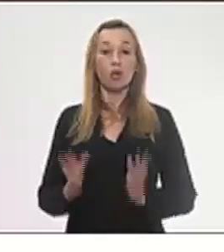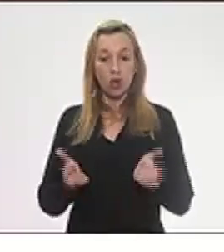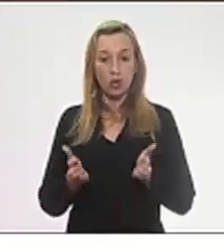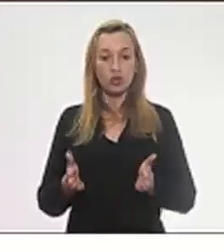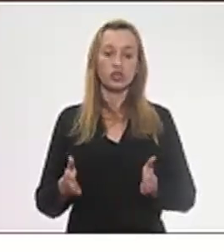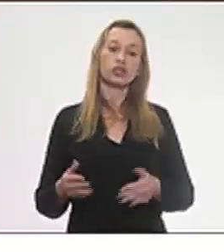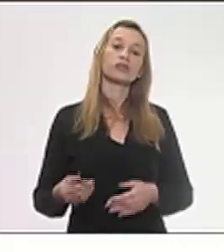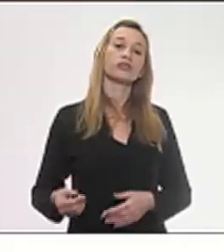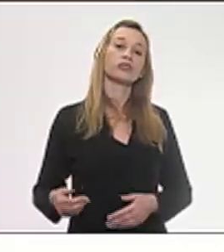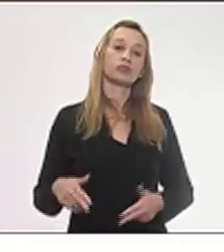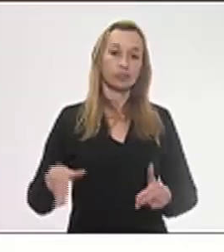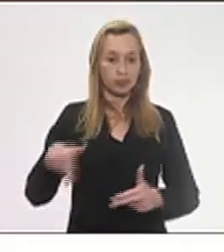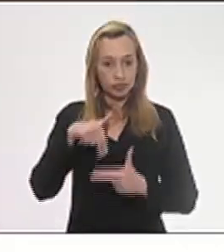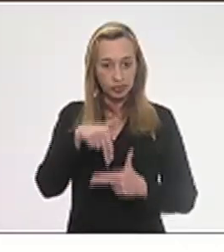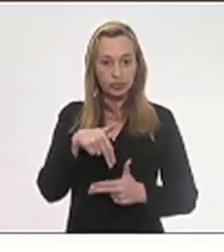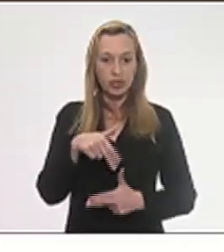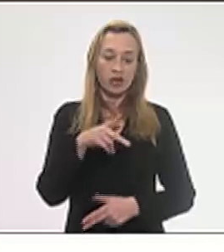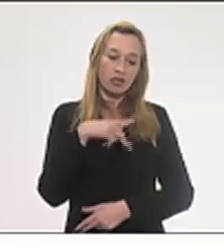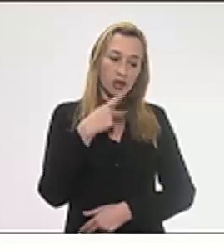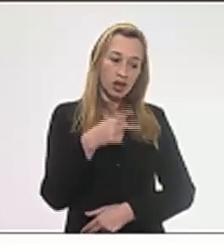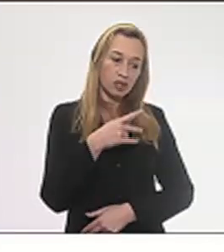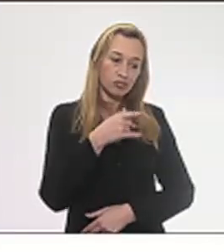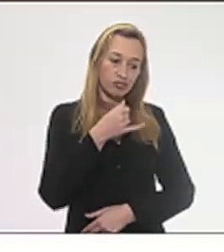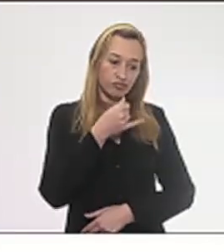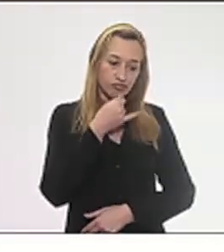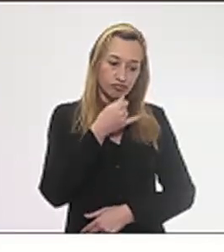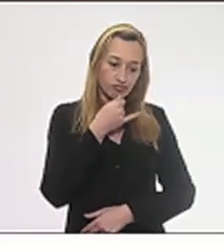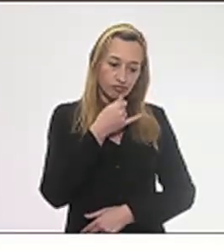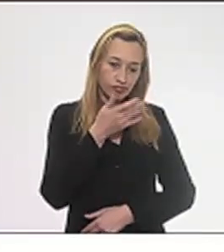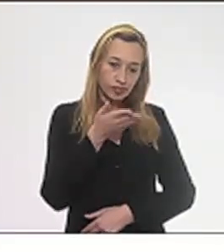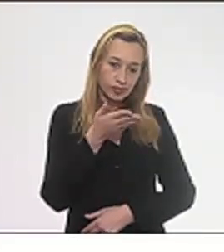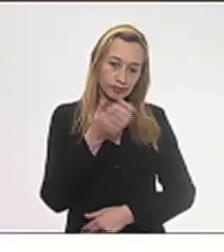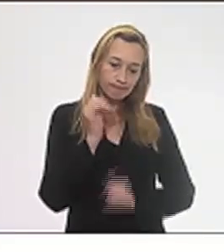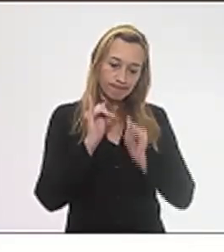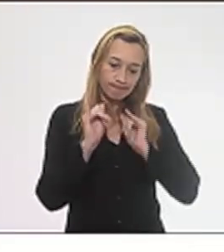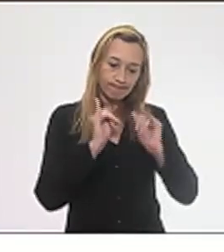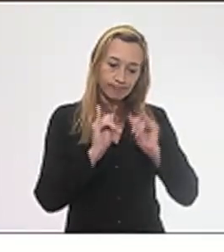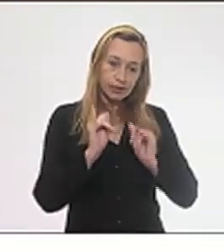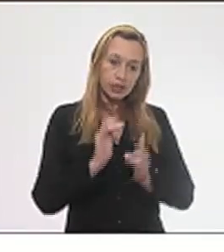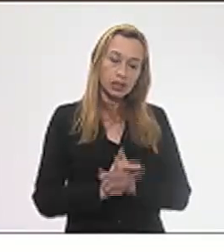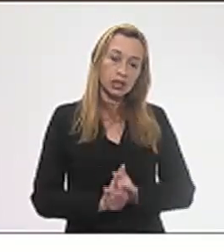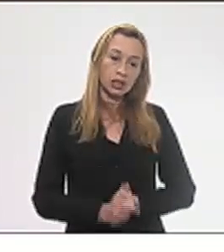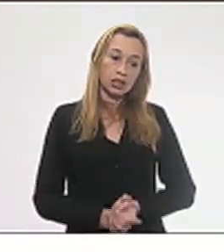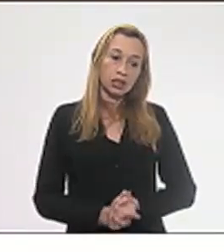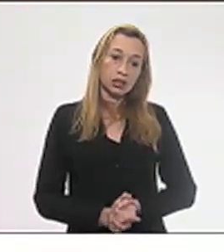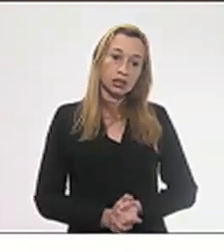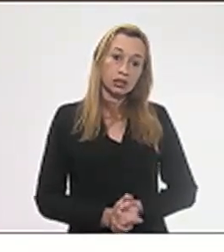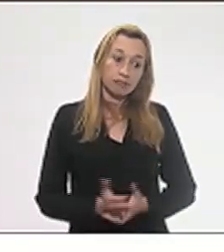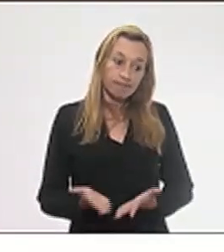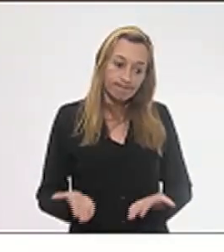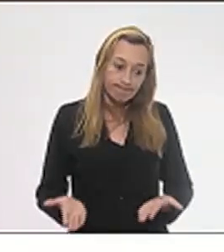relatar a infelicidade de uma notícia que sai hoje nos meios